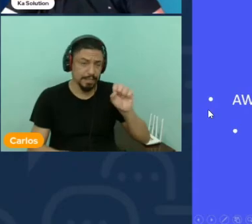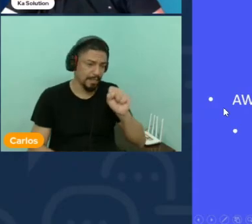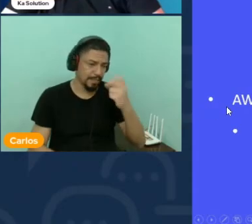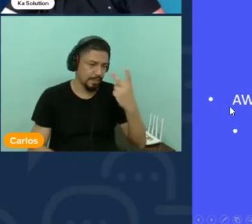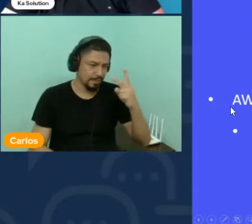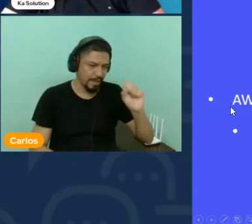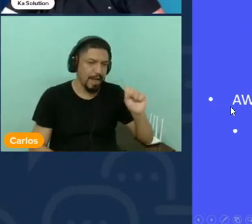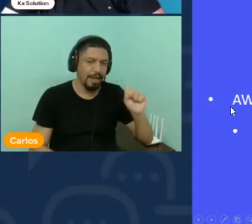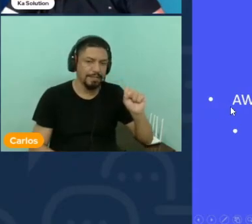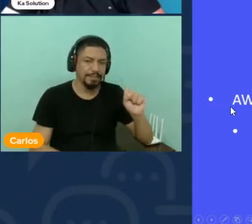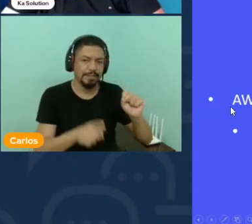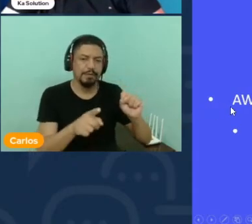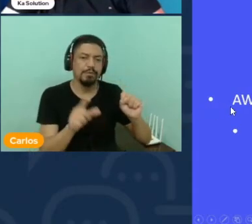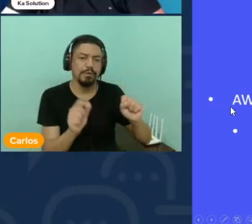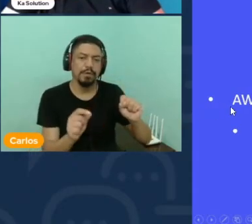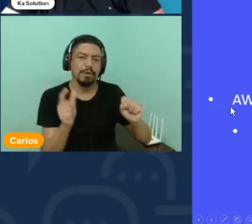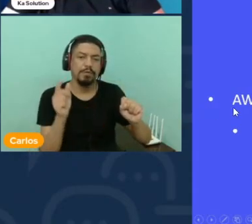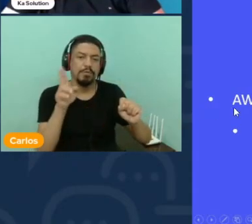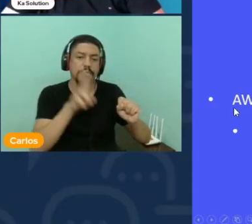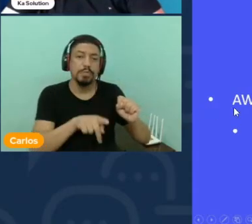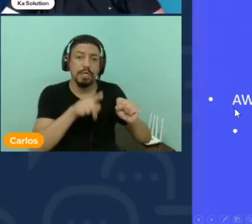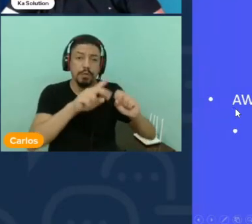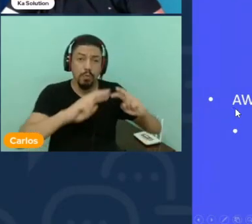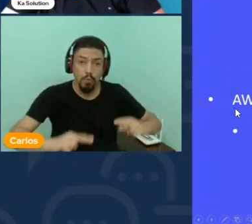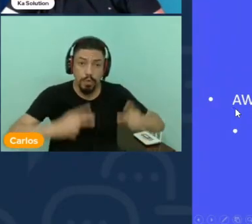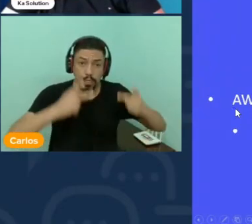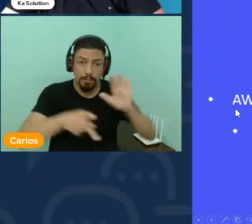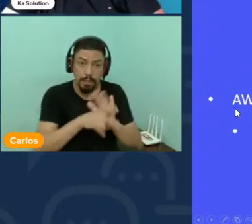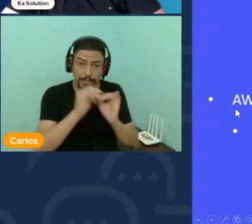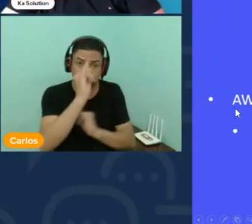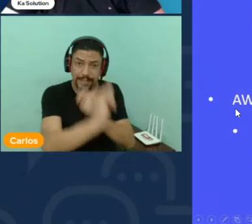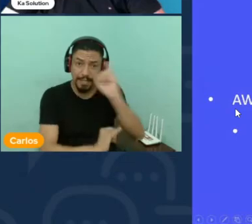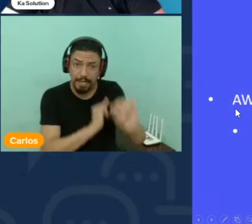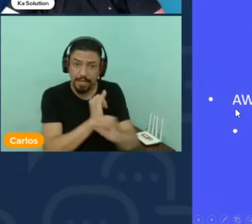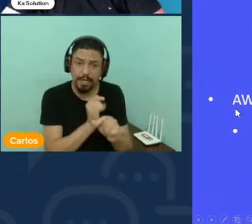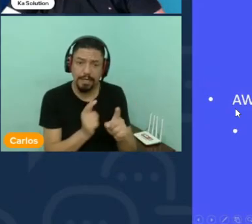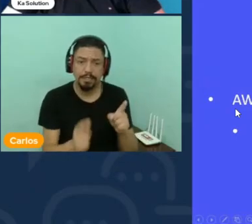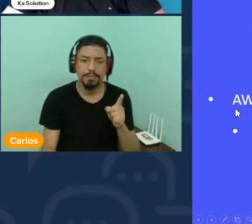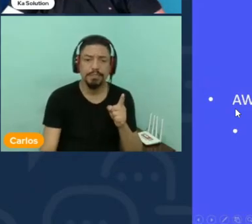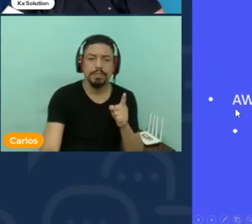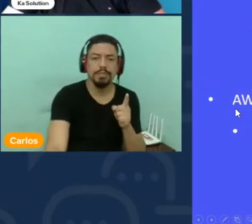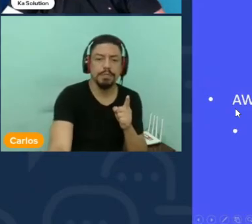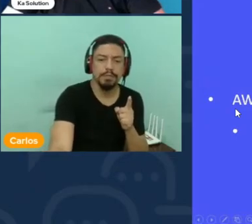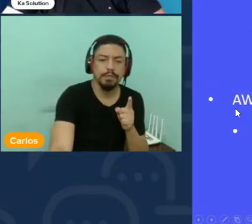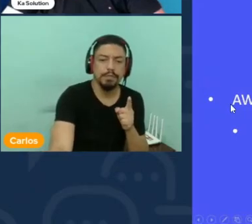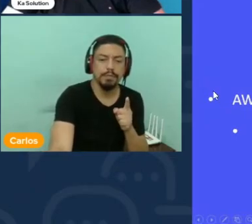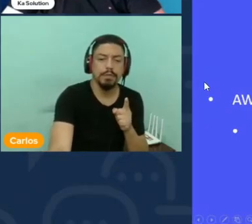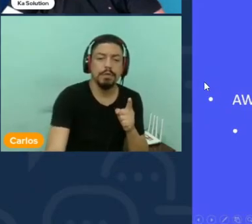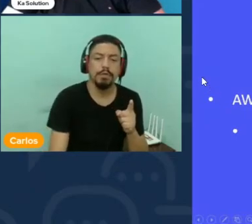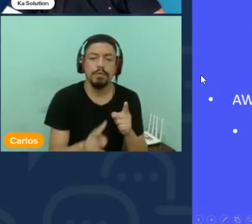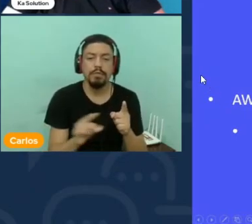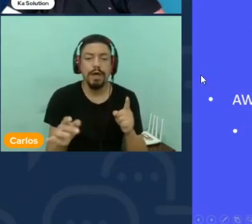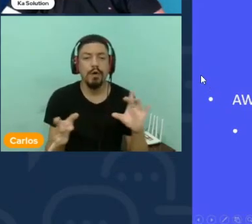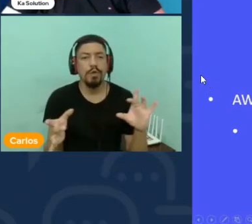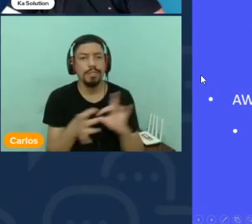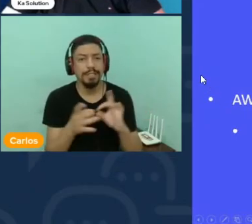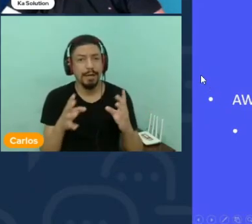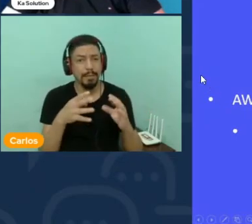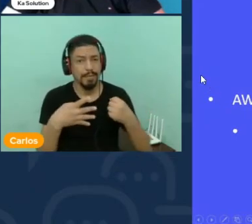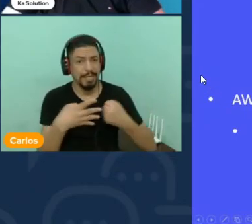site, onde eu vou, através de um link de internet, eu vou conectar o meu data